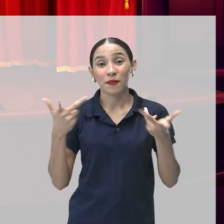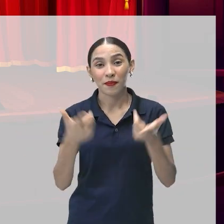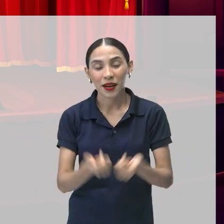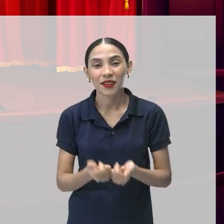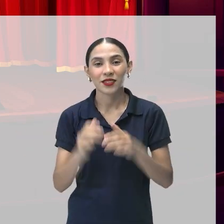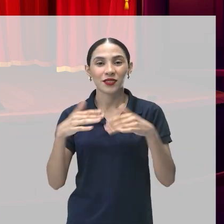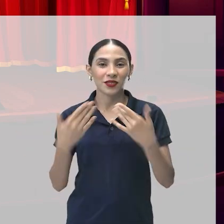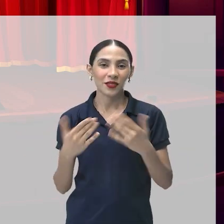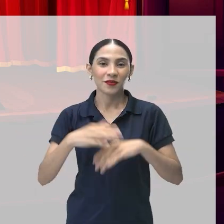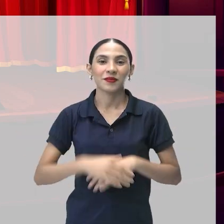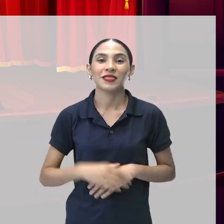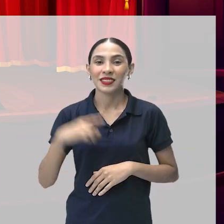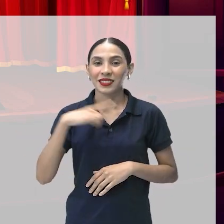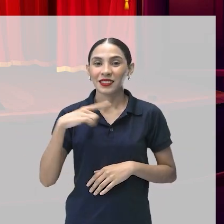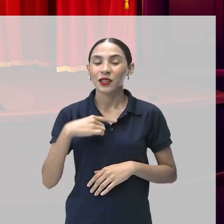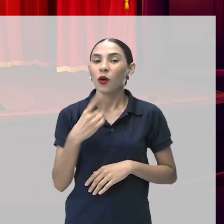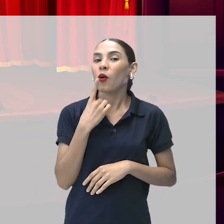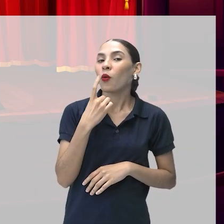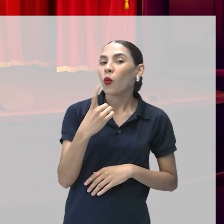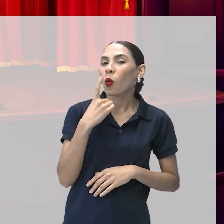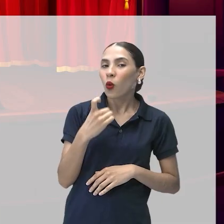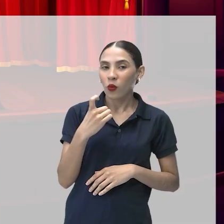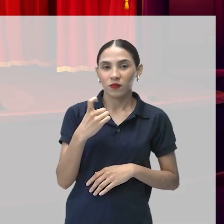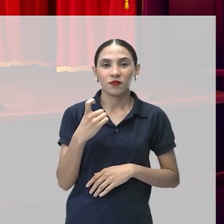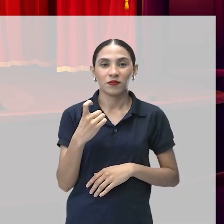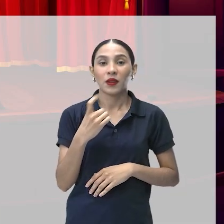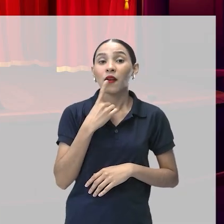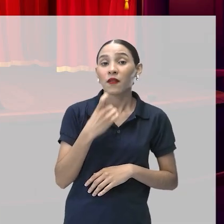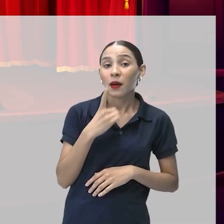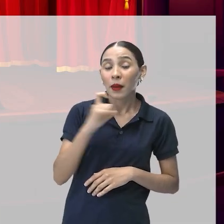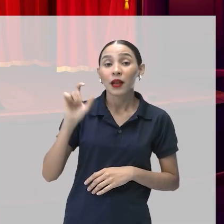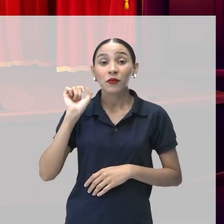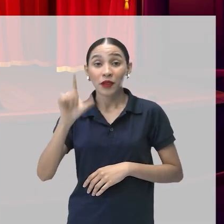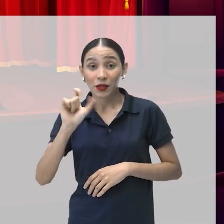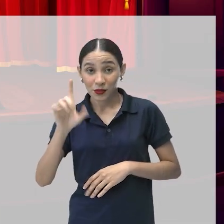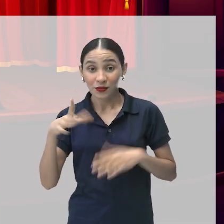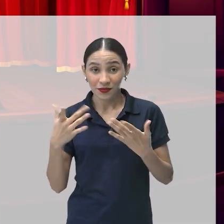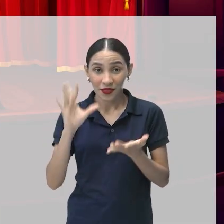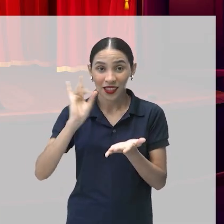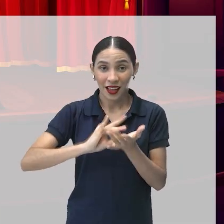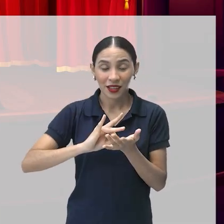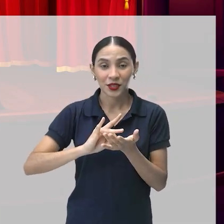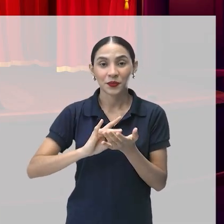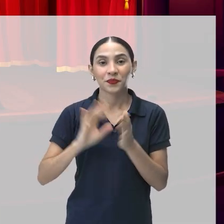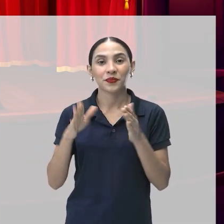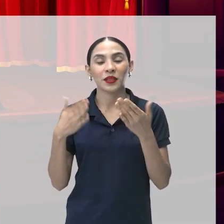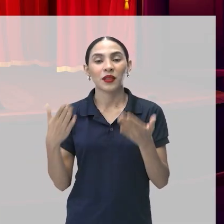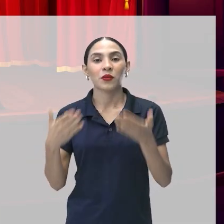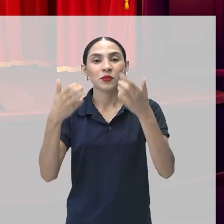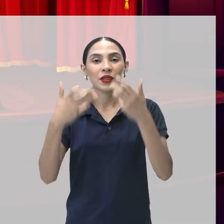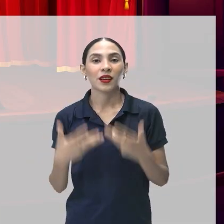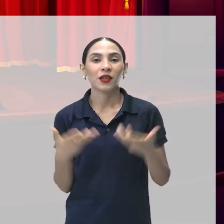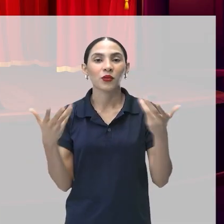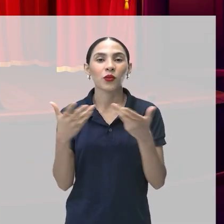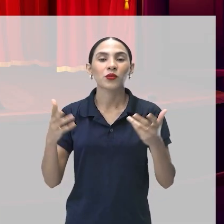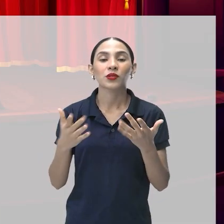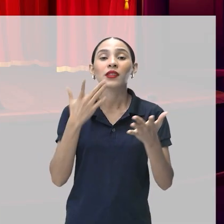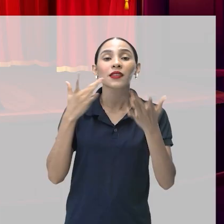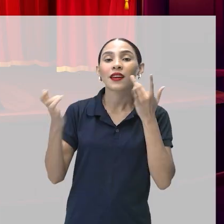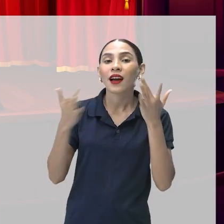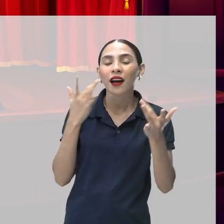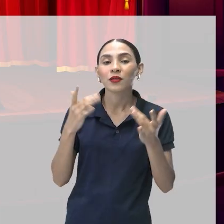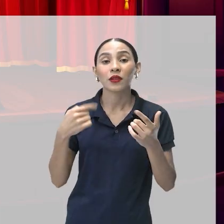esse contraste entre o vermelho e o azul, não é verdade? E aí, falando sobre o teatro,